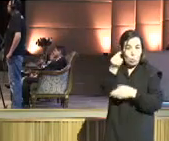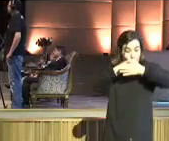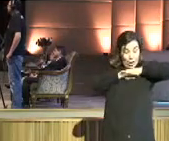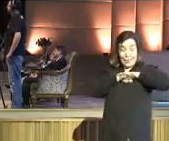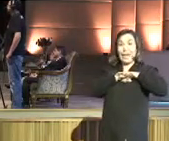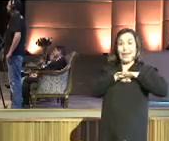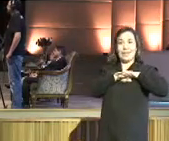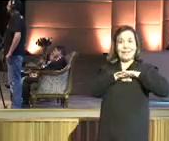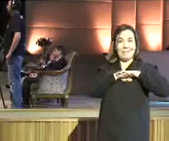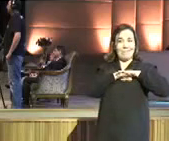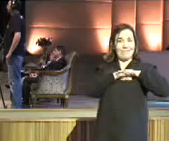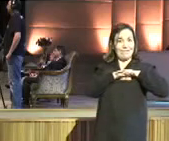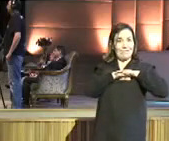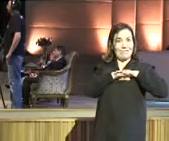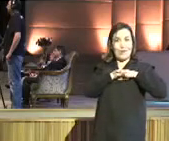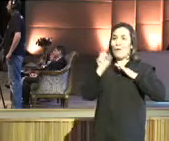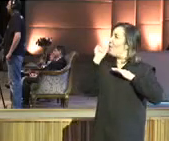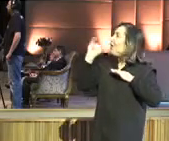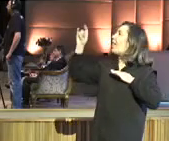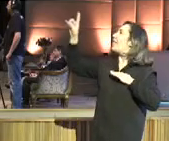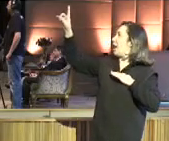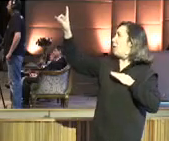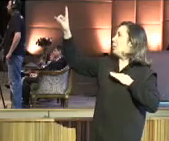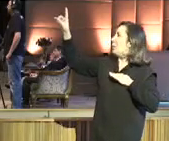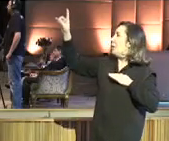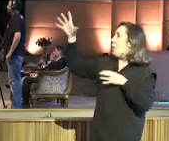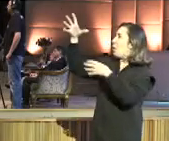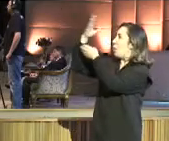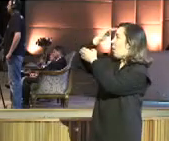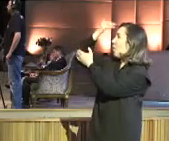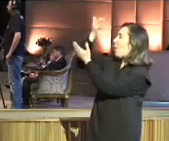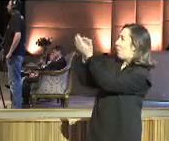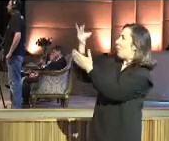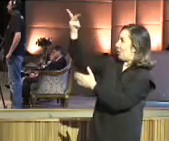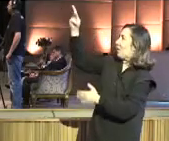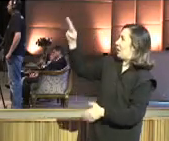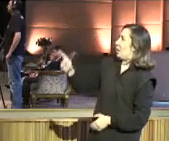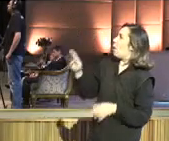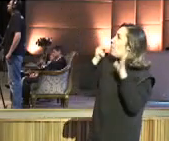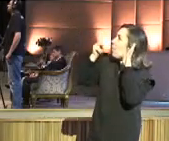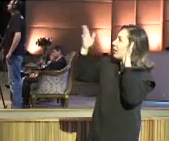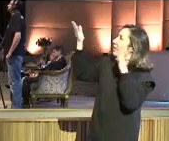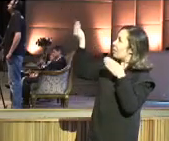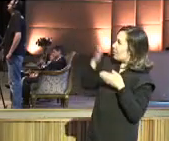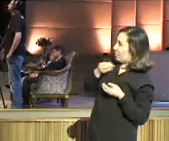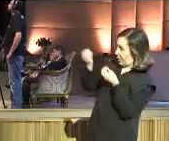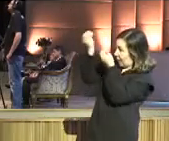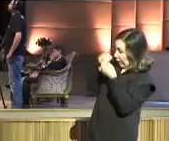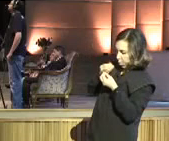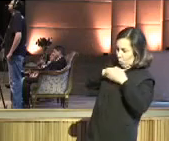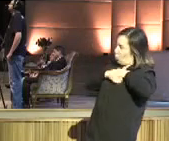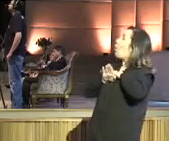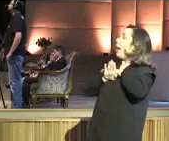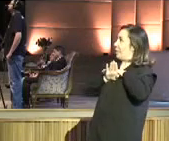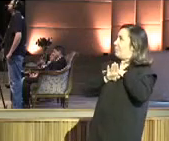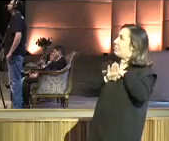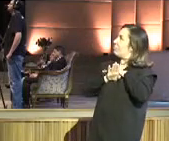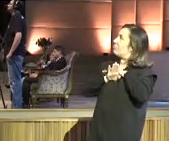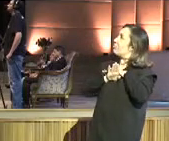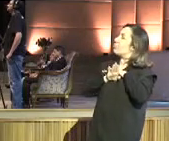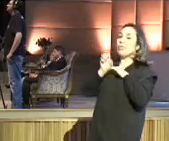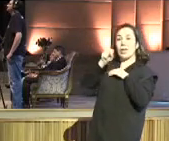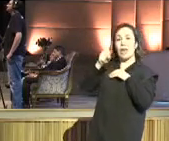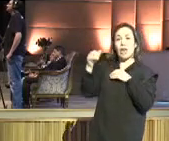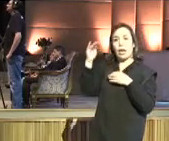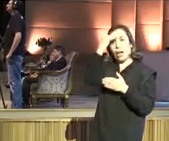e dizer: Senhor, Tu és o meu escudo, Tu és a minha glória, Tu és a minha salvação, Tu és a